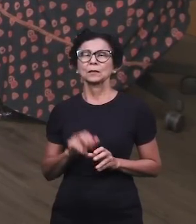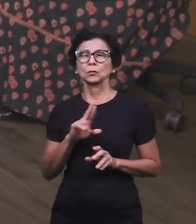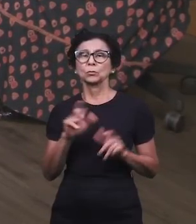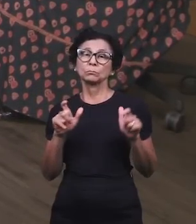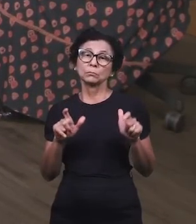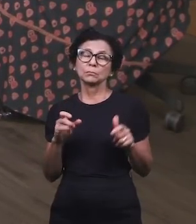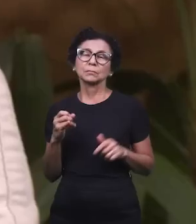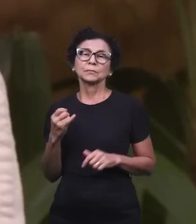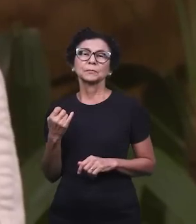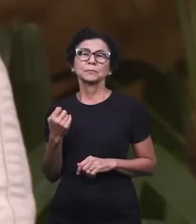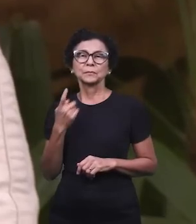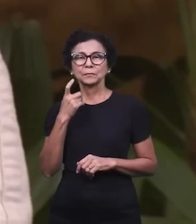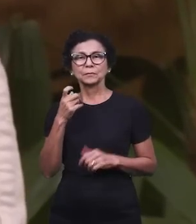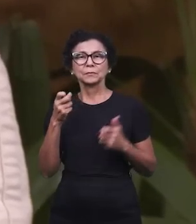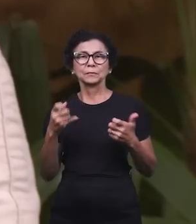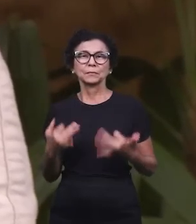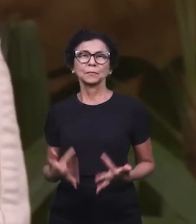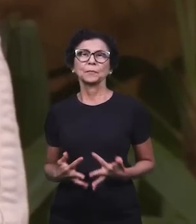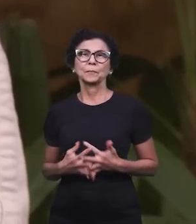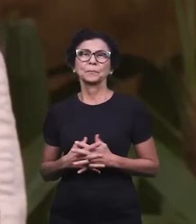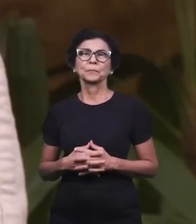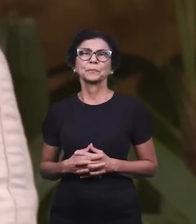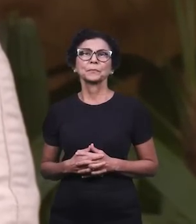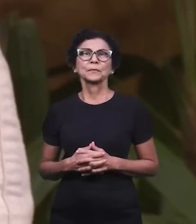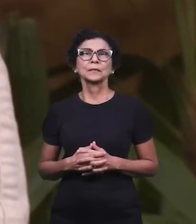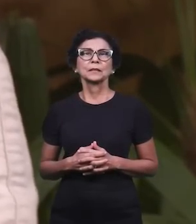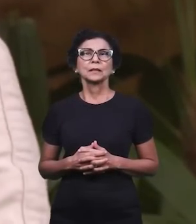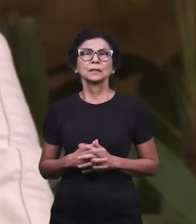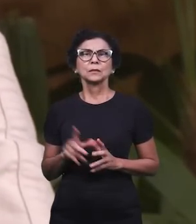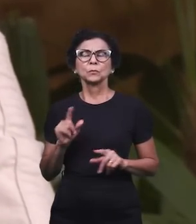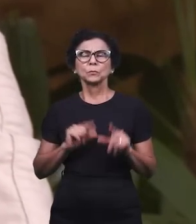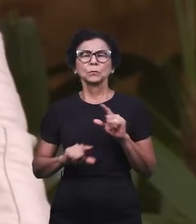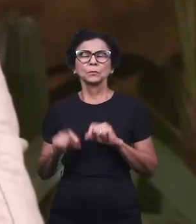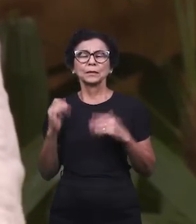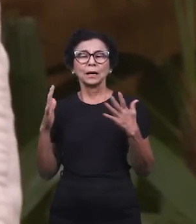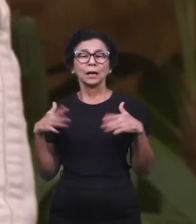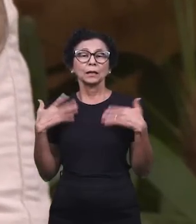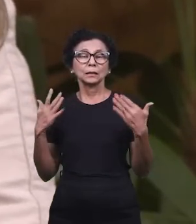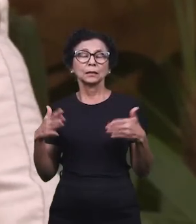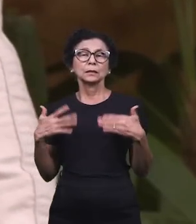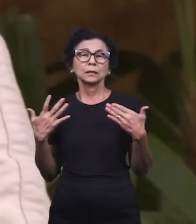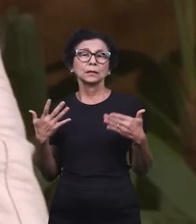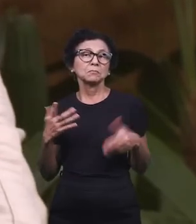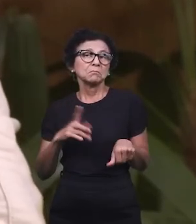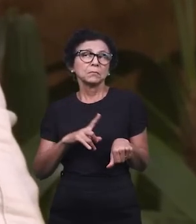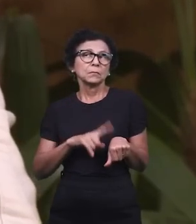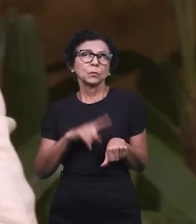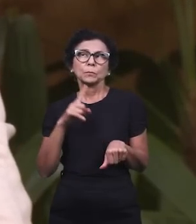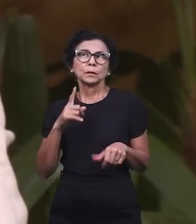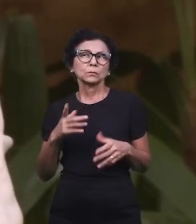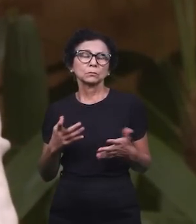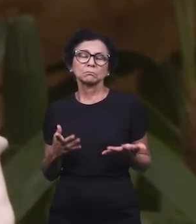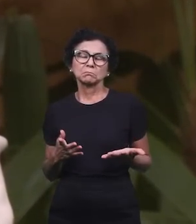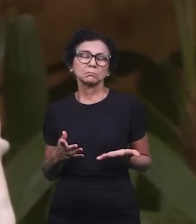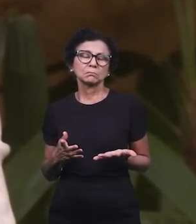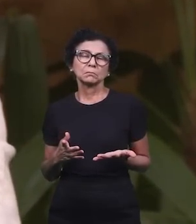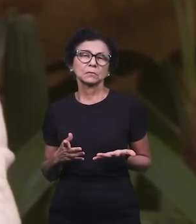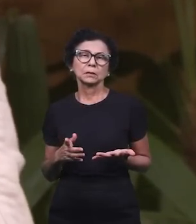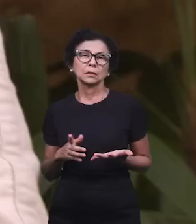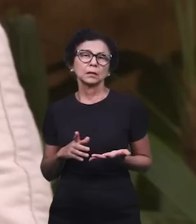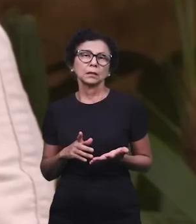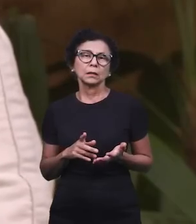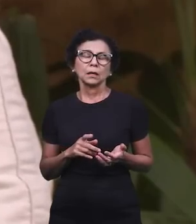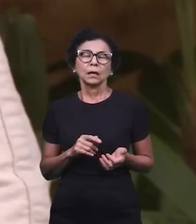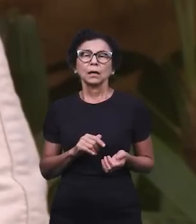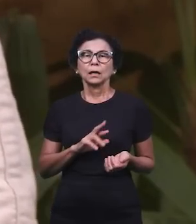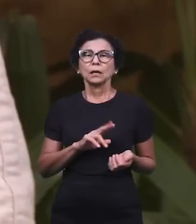Falando sobre o tema, né, a alegria, a gente pode dizer que a alegria é um estado momentâneo, né, que ele não é o